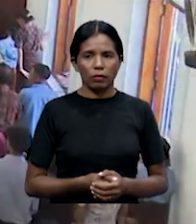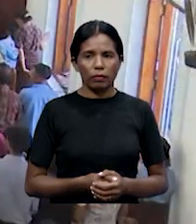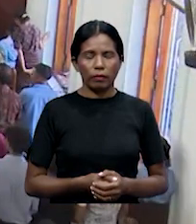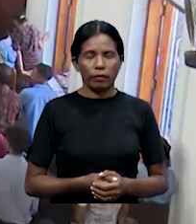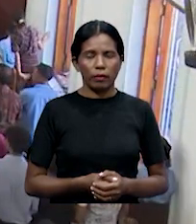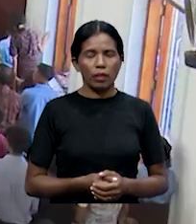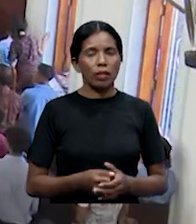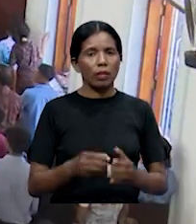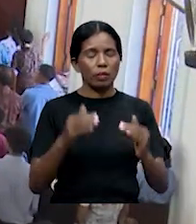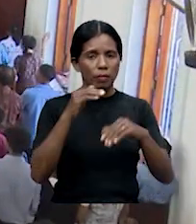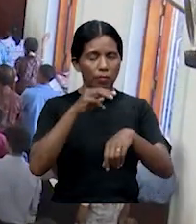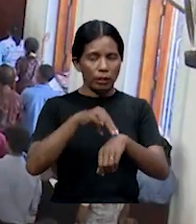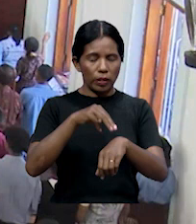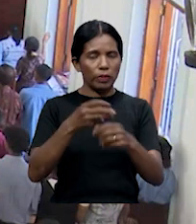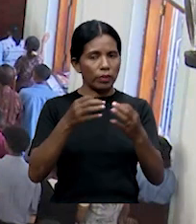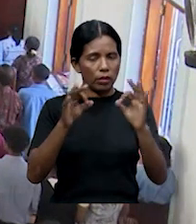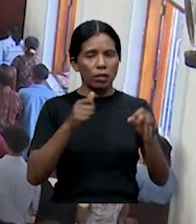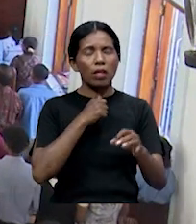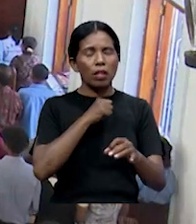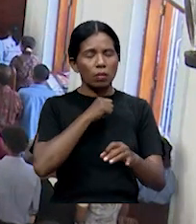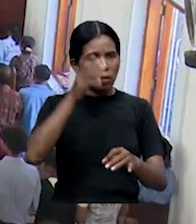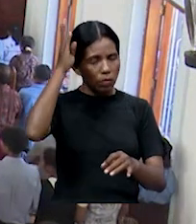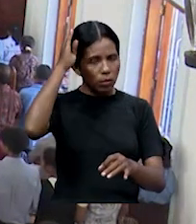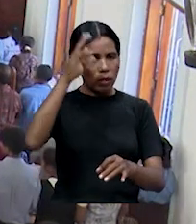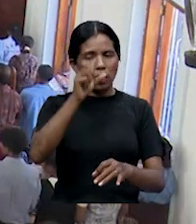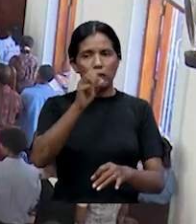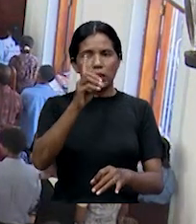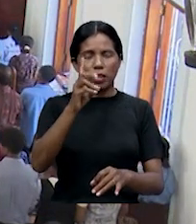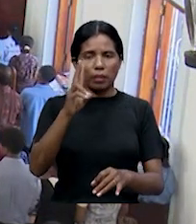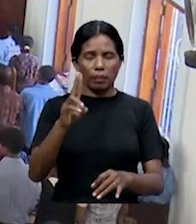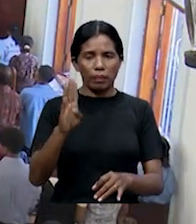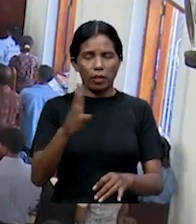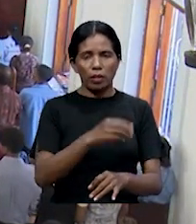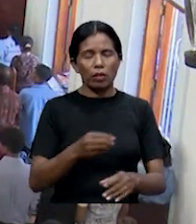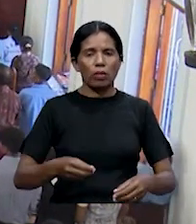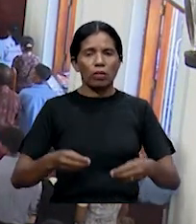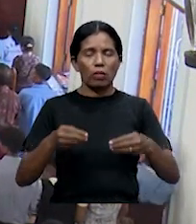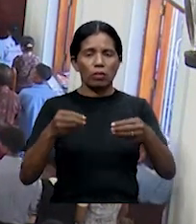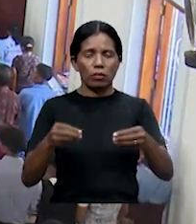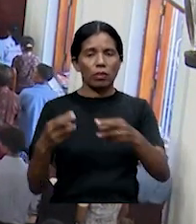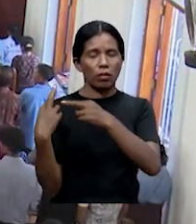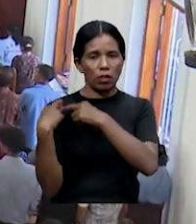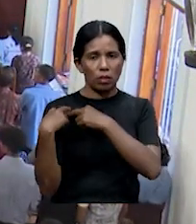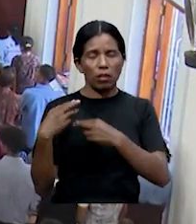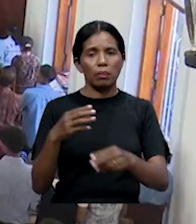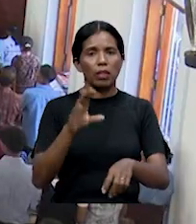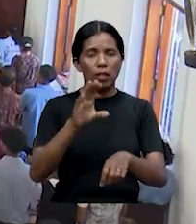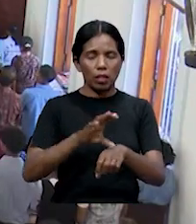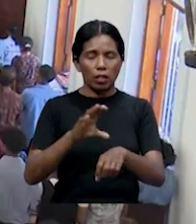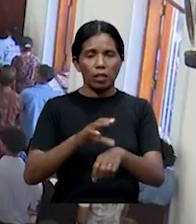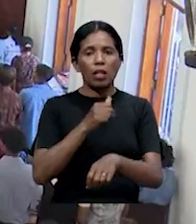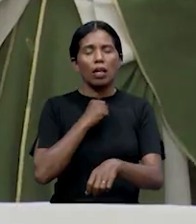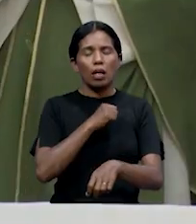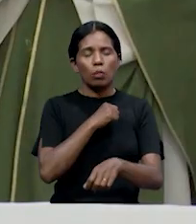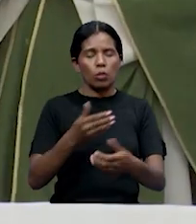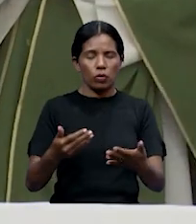Depois da missa, Dom Virgílio Cardeal do Carmo da Silva, SDB, foi posto para o parco paróquia Fon, Padre Ângelo Salsinha, nebe substituí